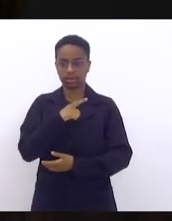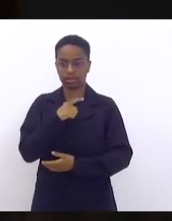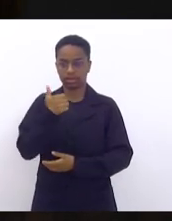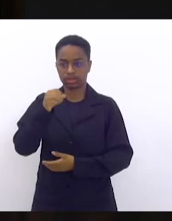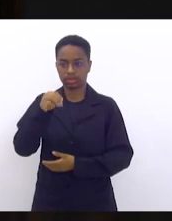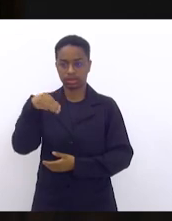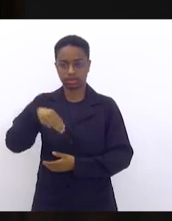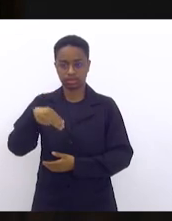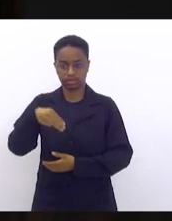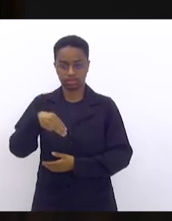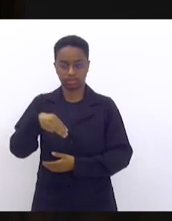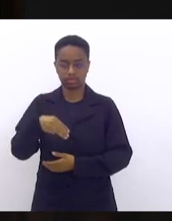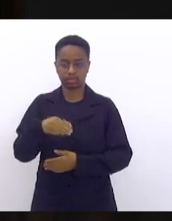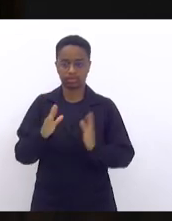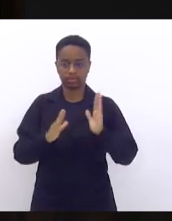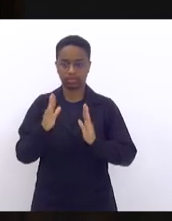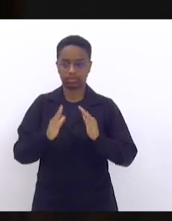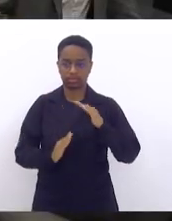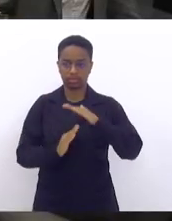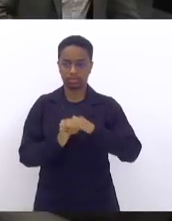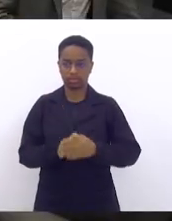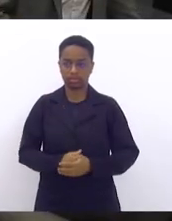dispõe de 10 minutos no tempo regimental.